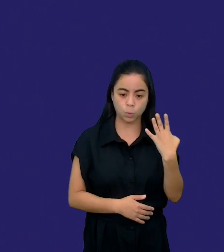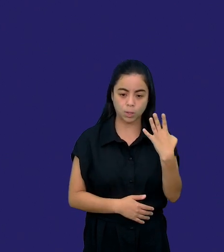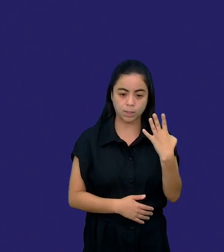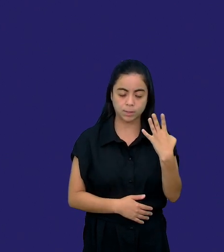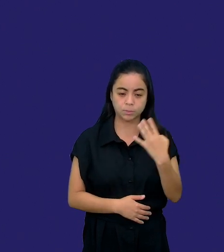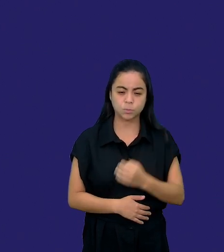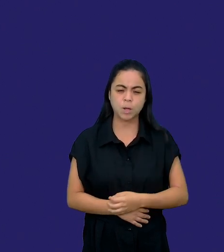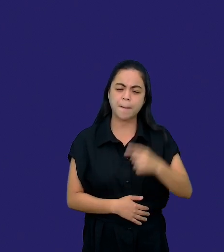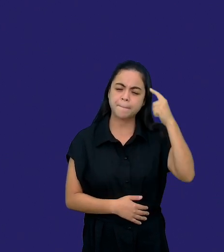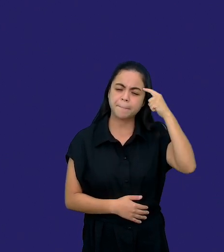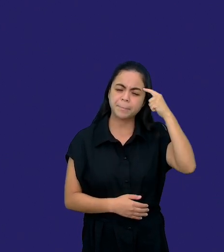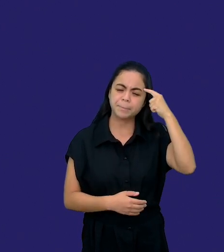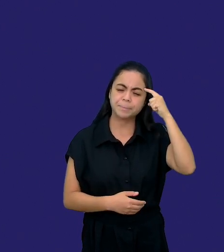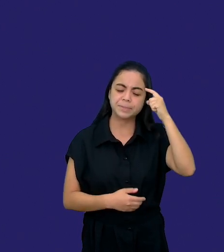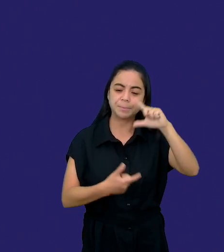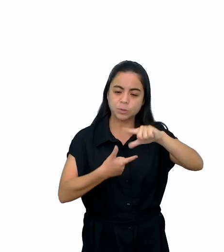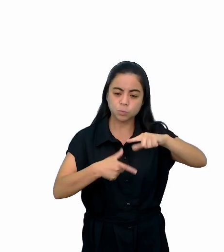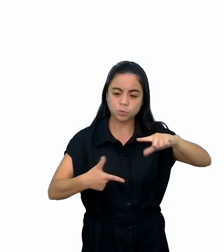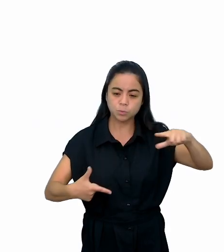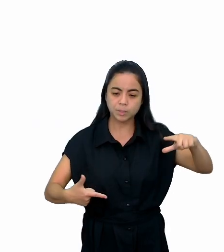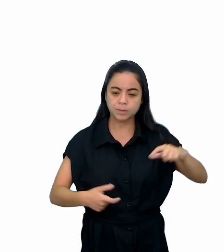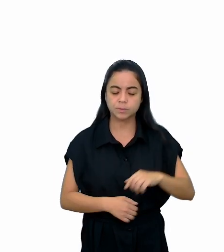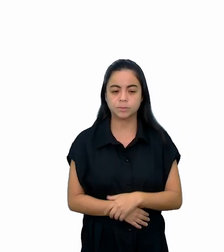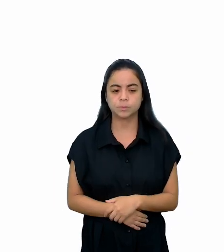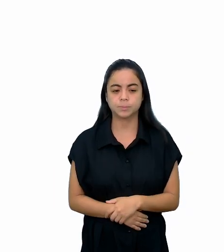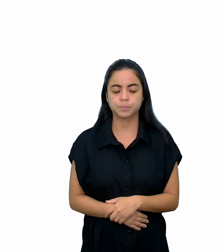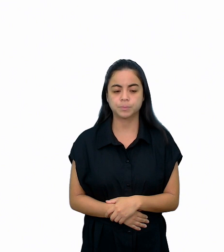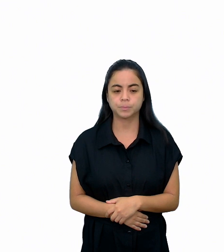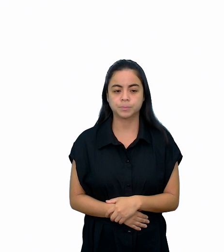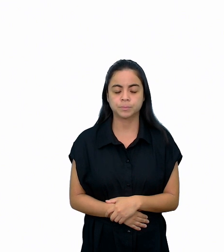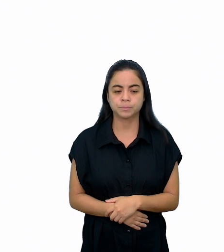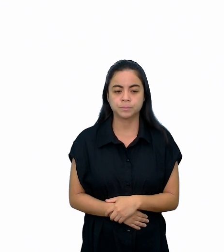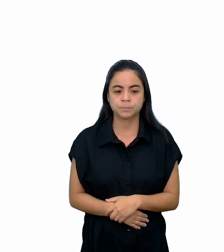do pensamento geométrico. Vamos lá?